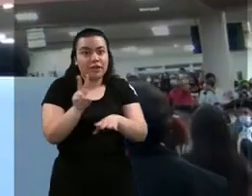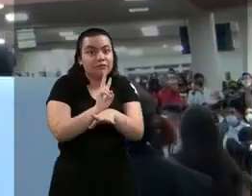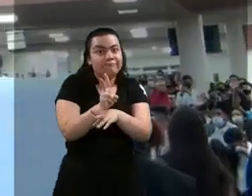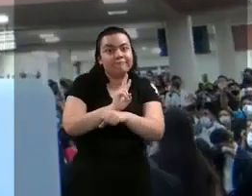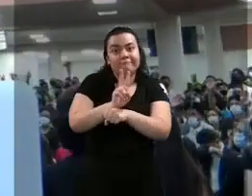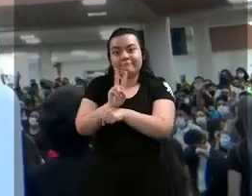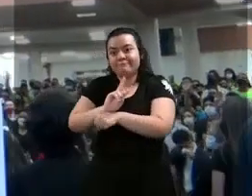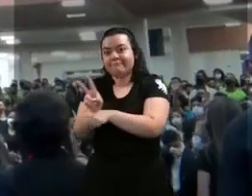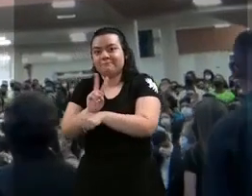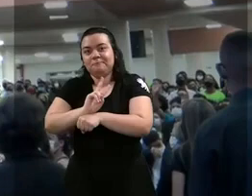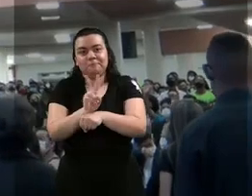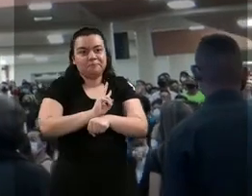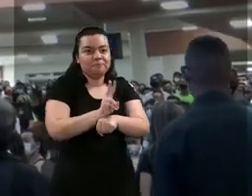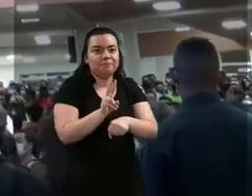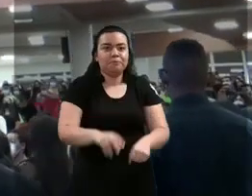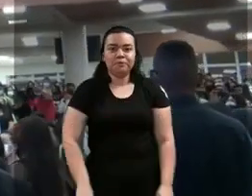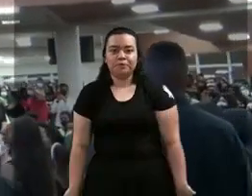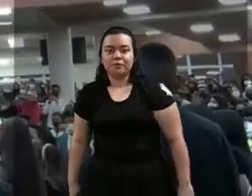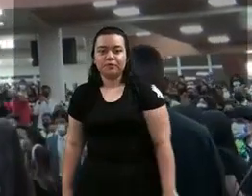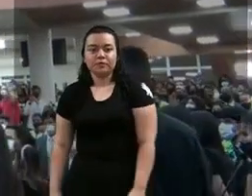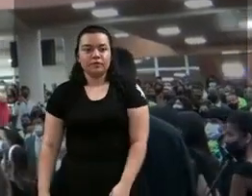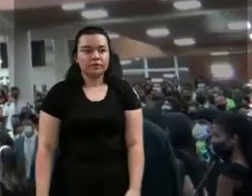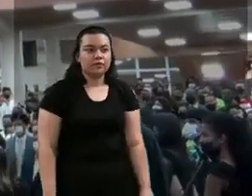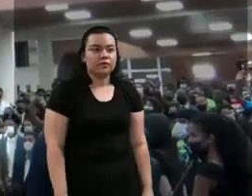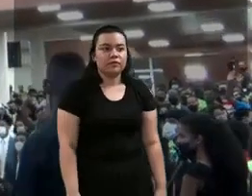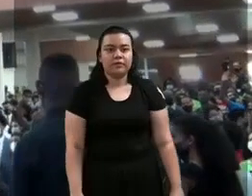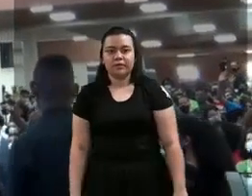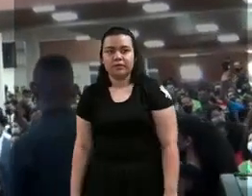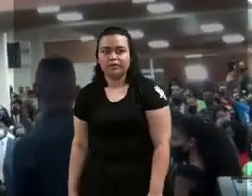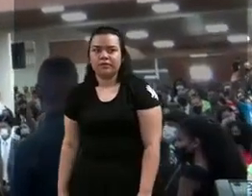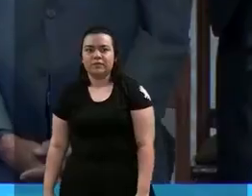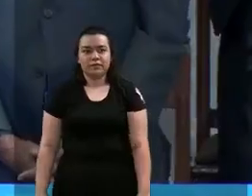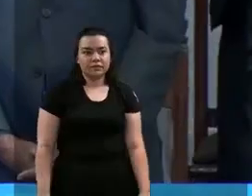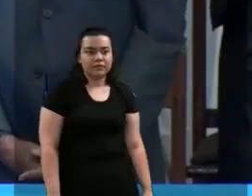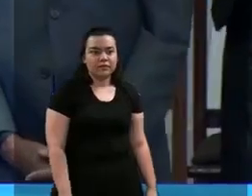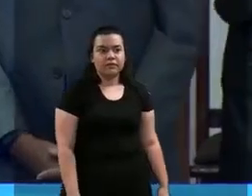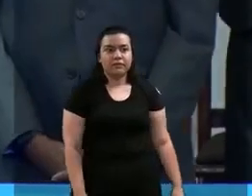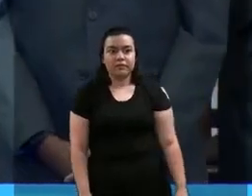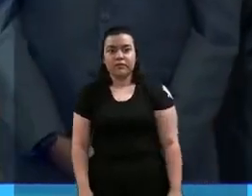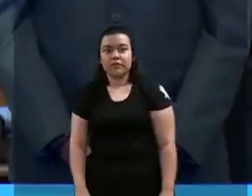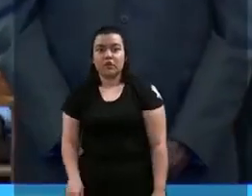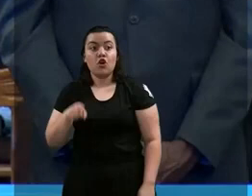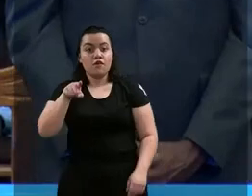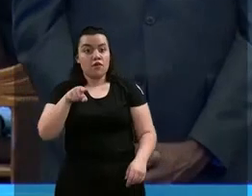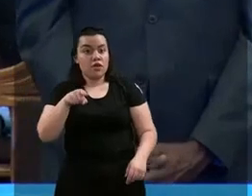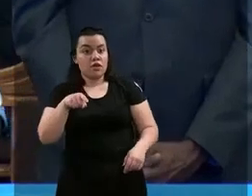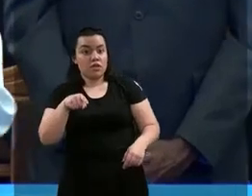Ajuntai azeite, acendei as vossas lâmpadas, purificai as vossas vestes.